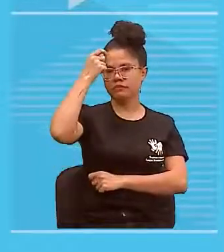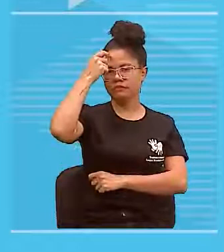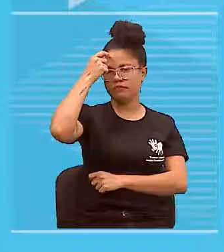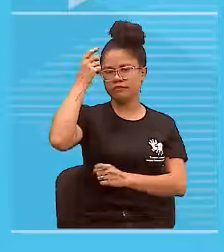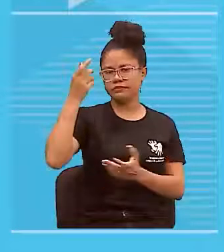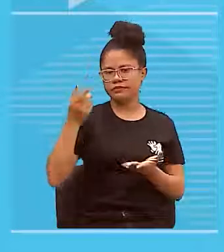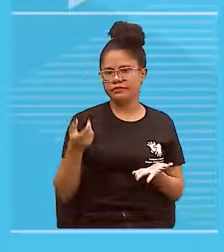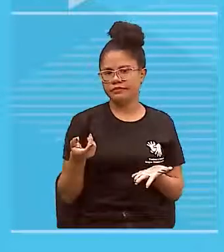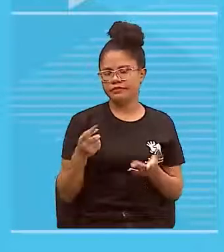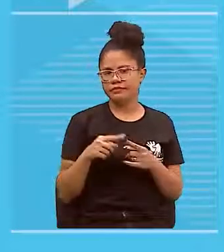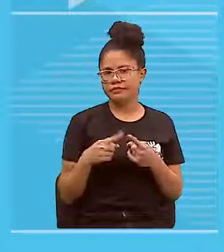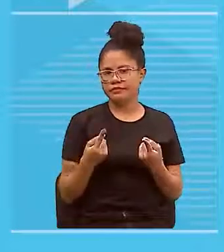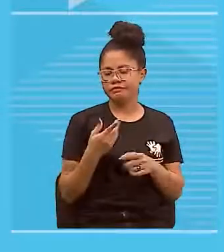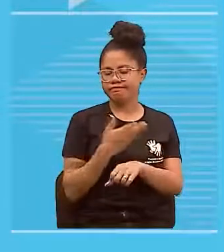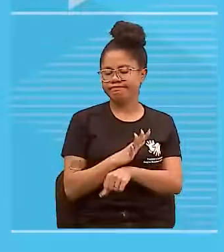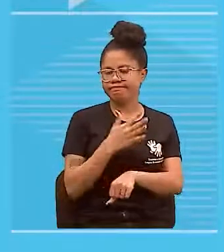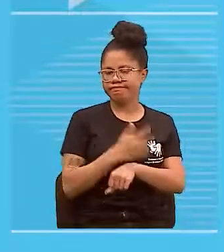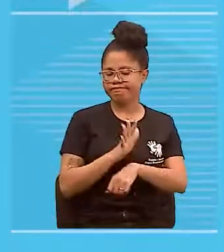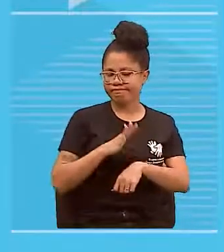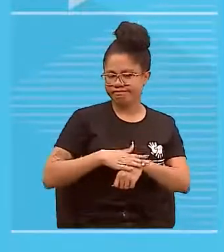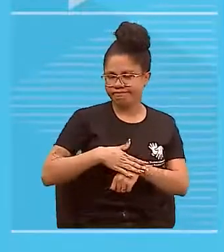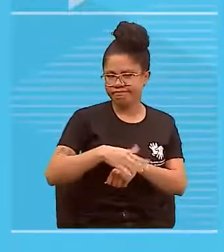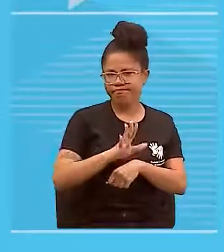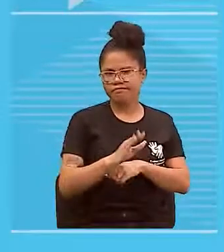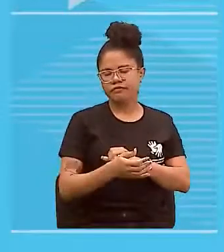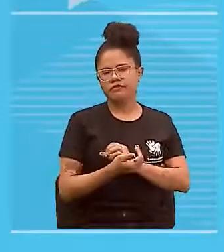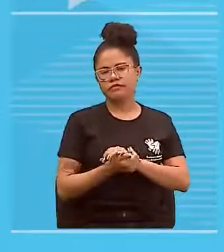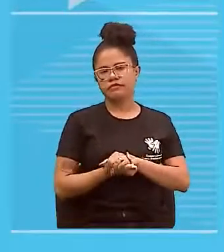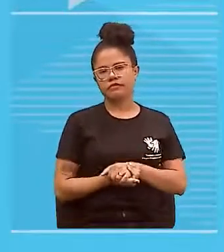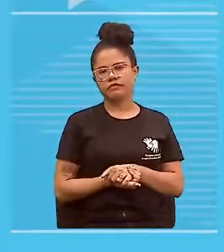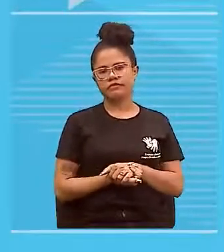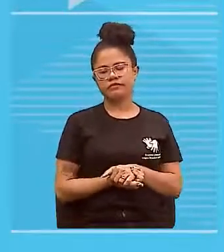mas praticar mais